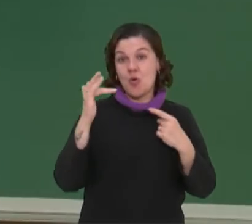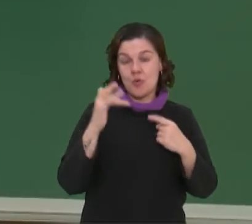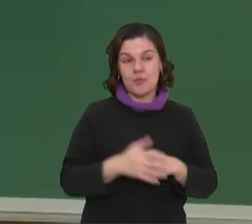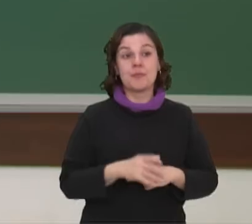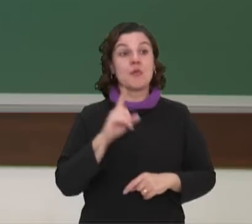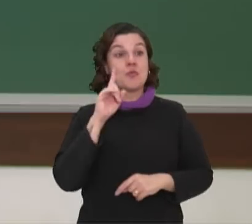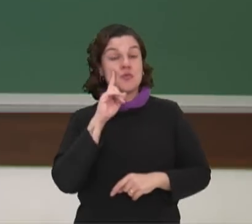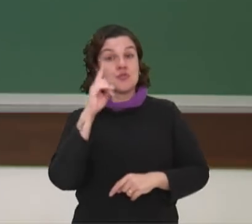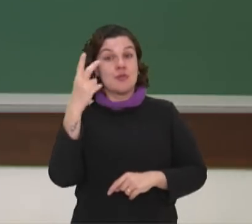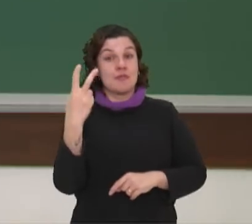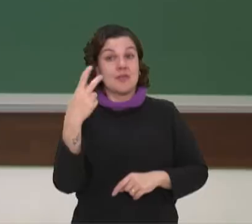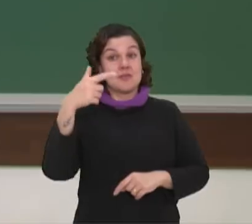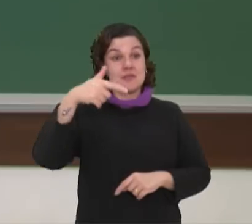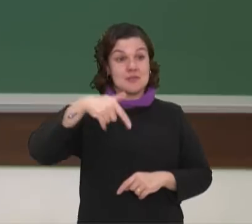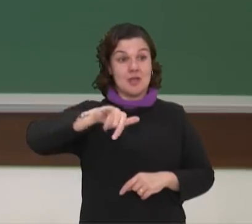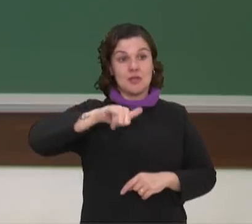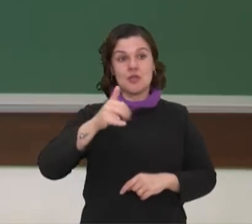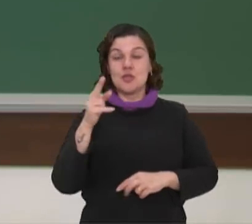de junho de